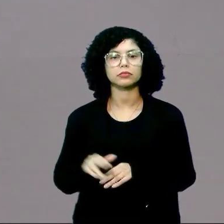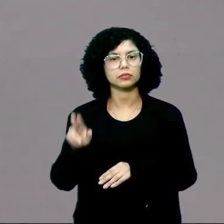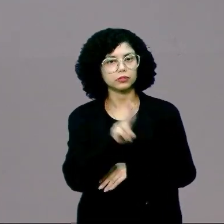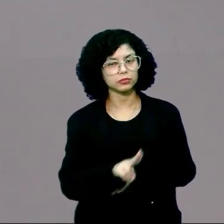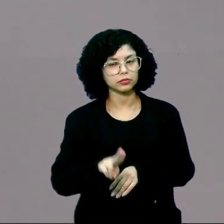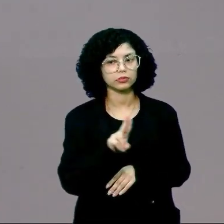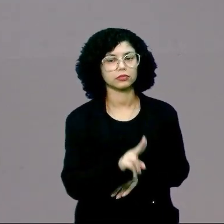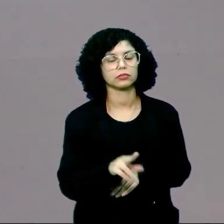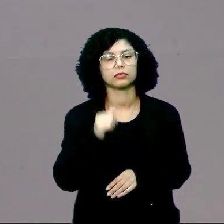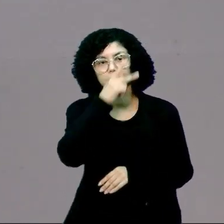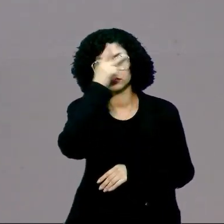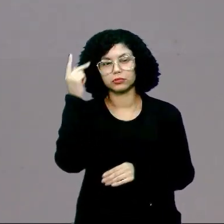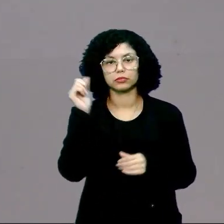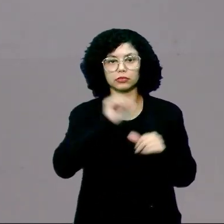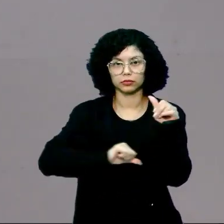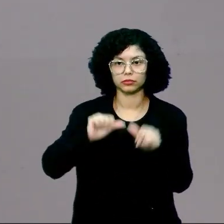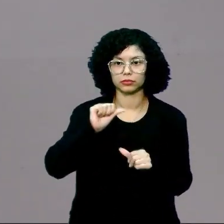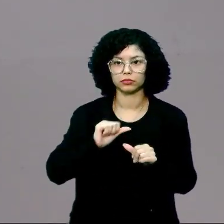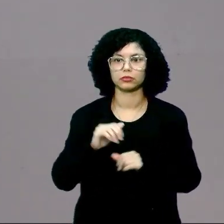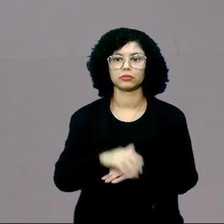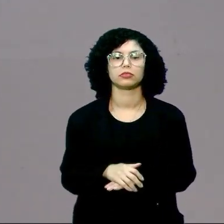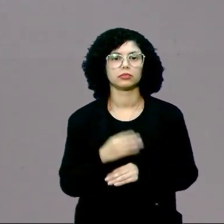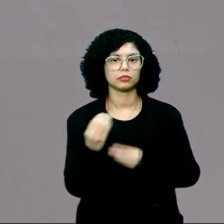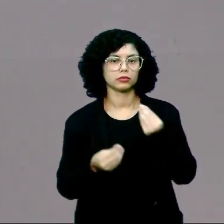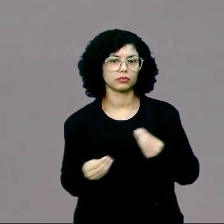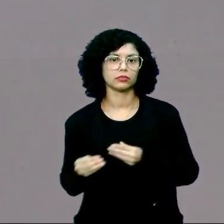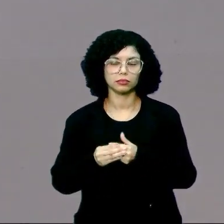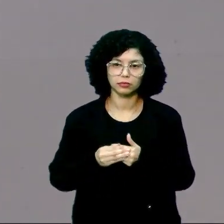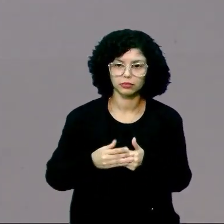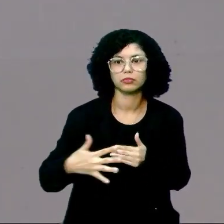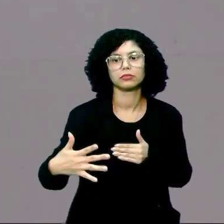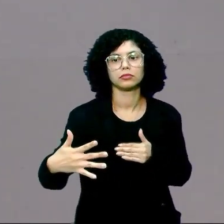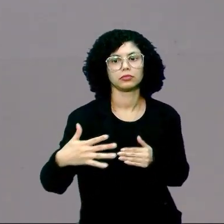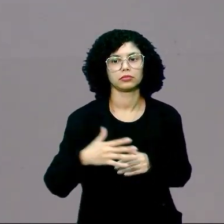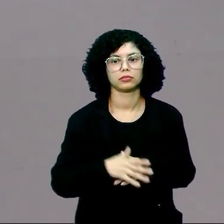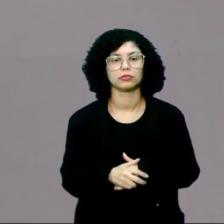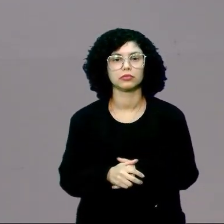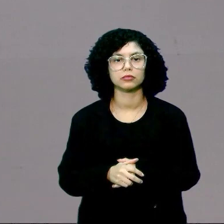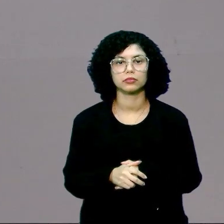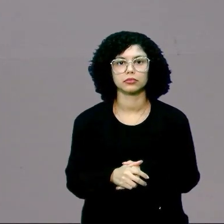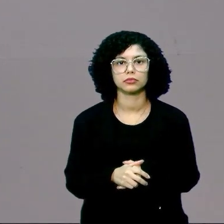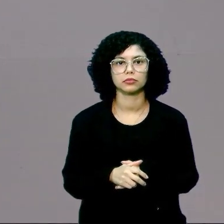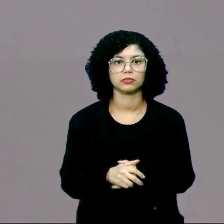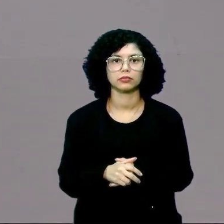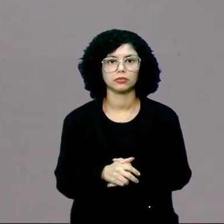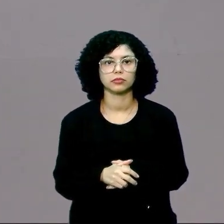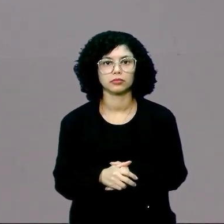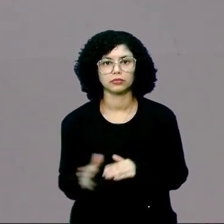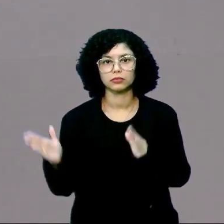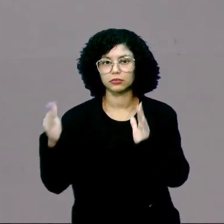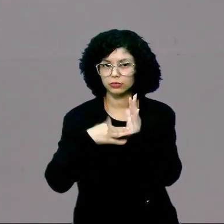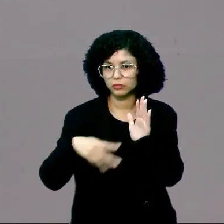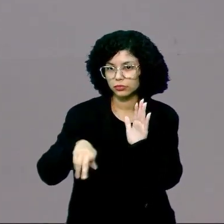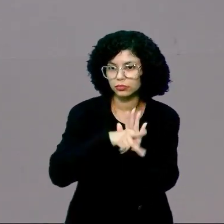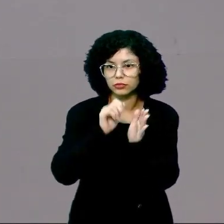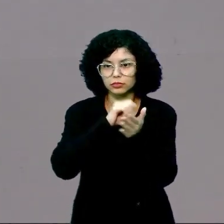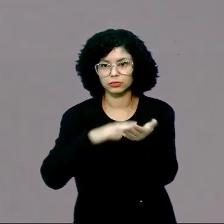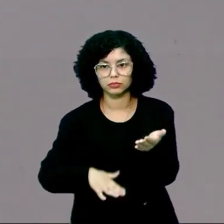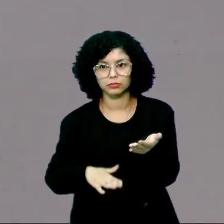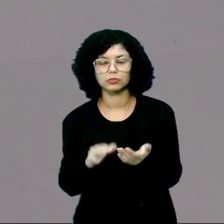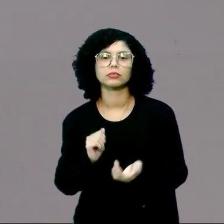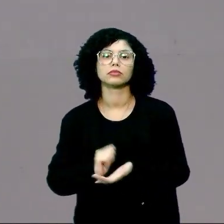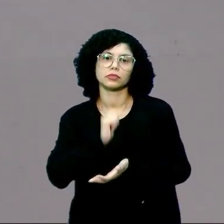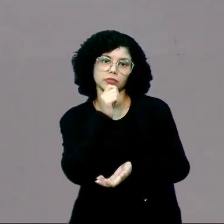Os hábitos das pessoas mudaram com o avanço da tecnologia, né? Até as próprias atividades